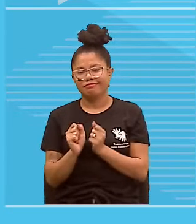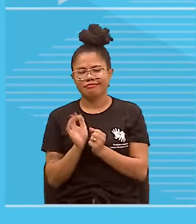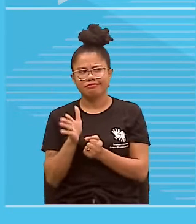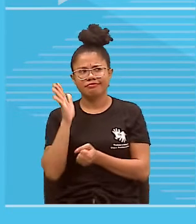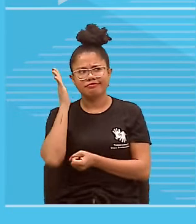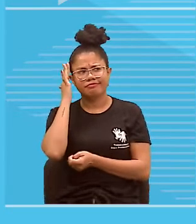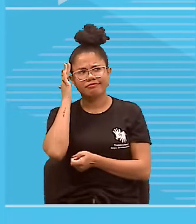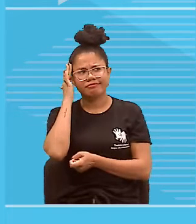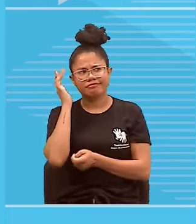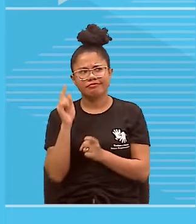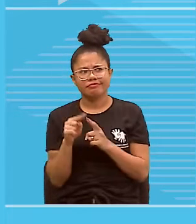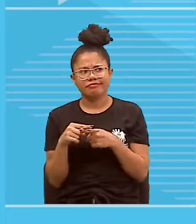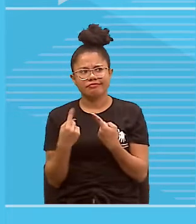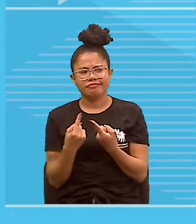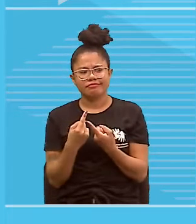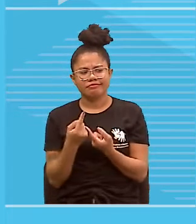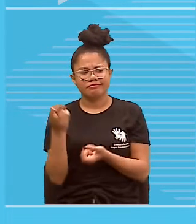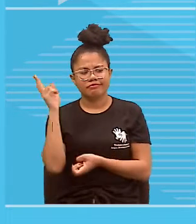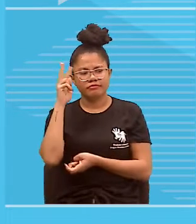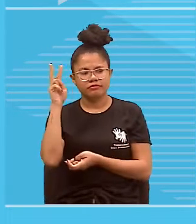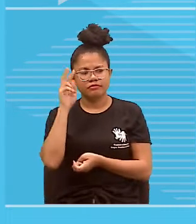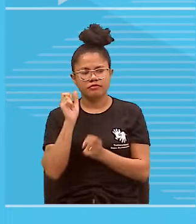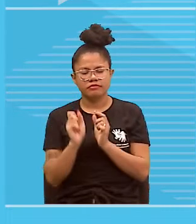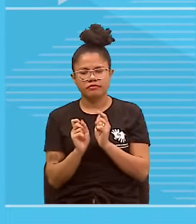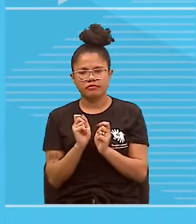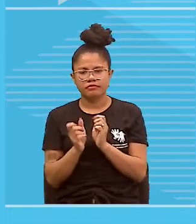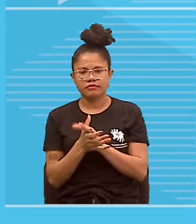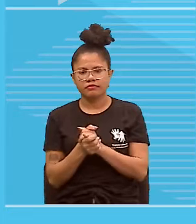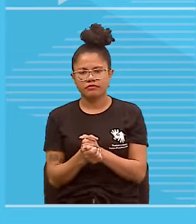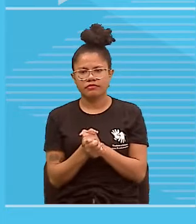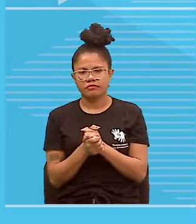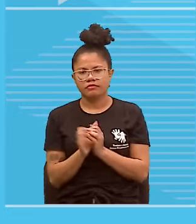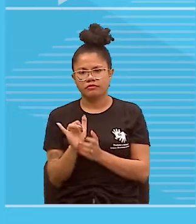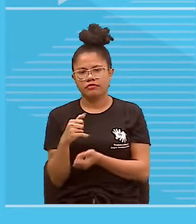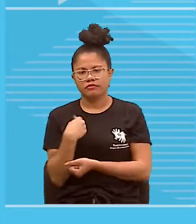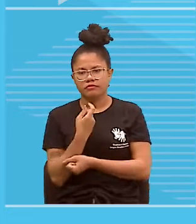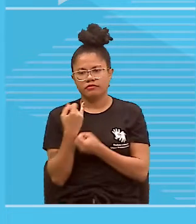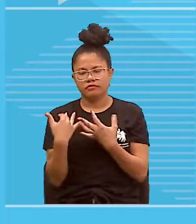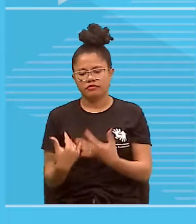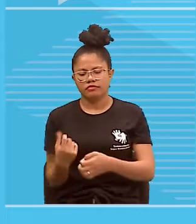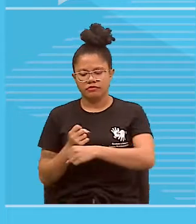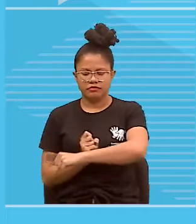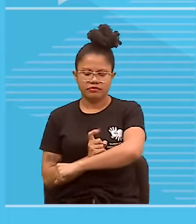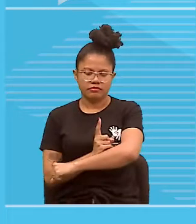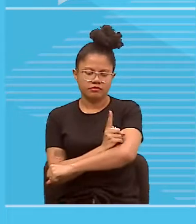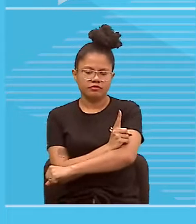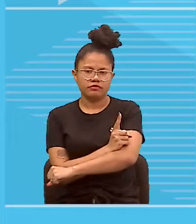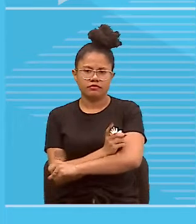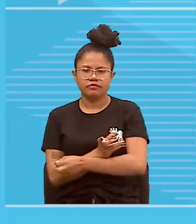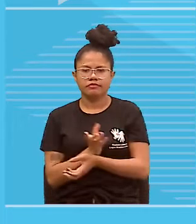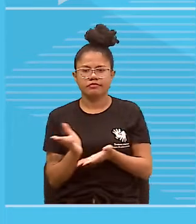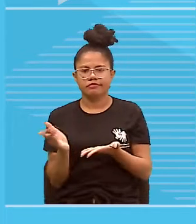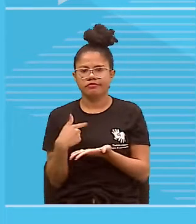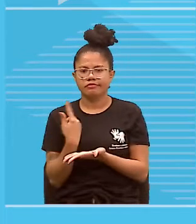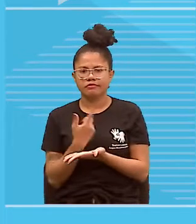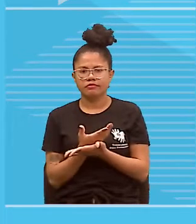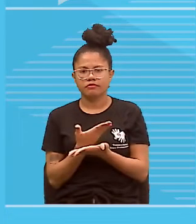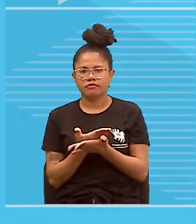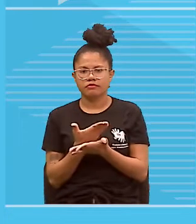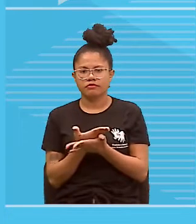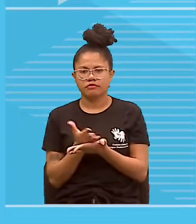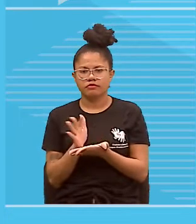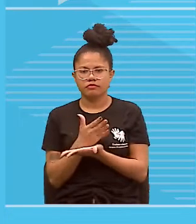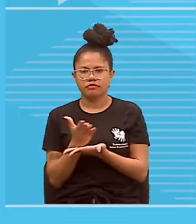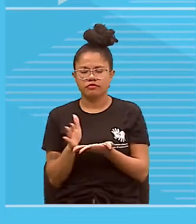Mas aqui é aquela história né a gente quando fala de evolução de evidências nós estamos trabalhando com as evidências